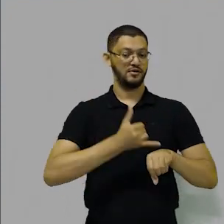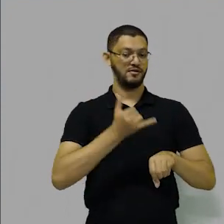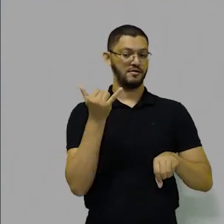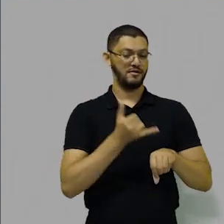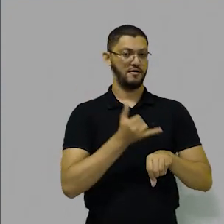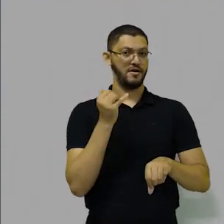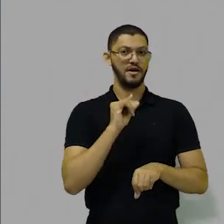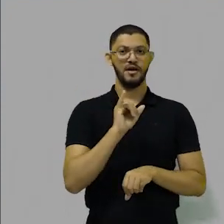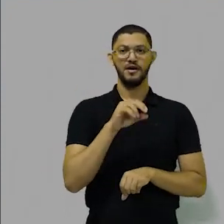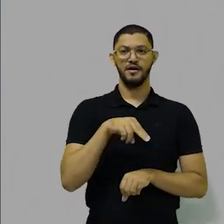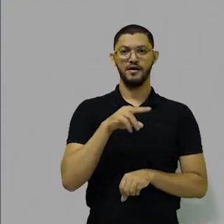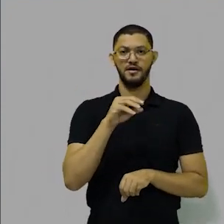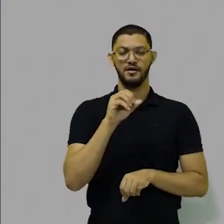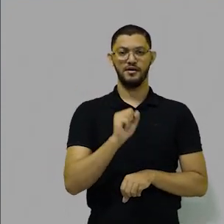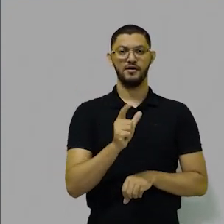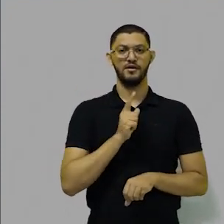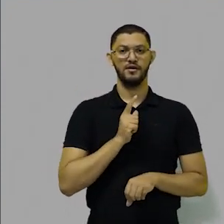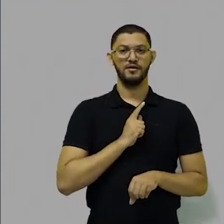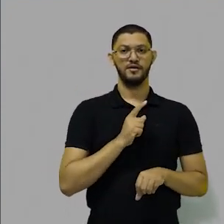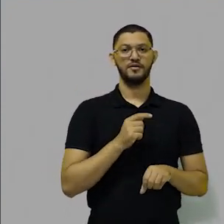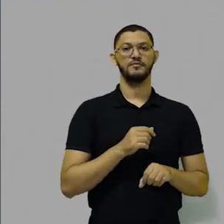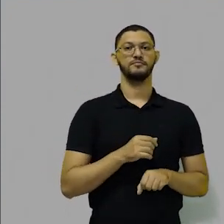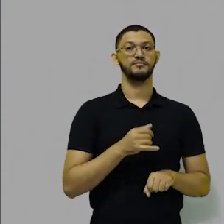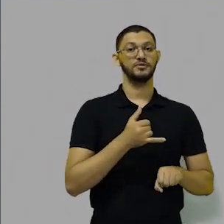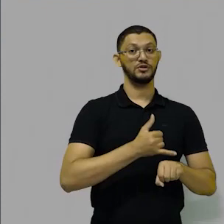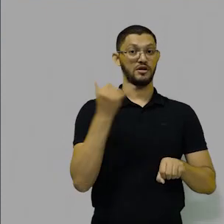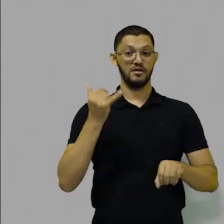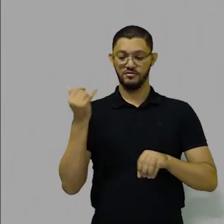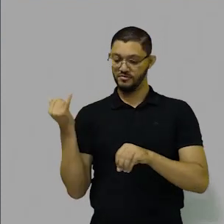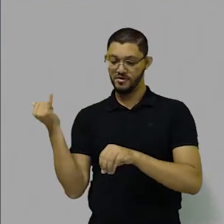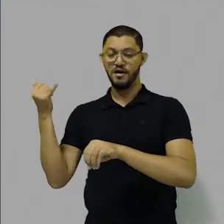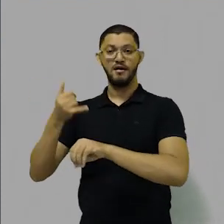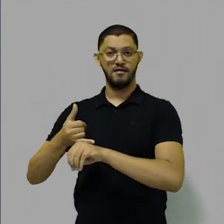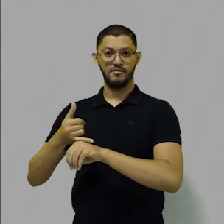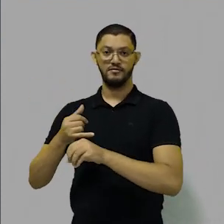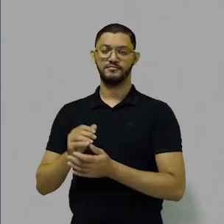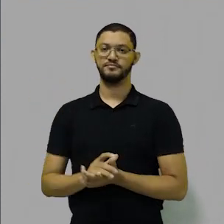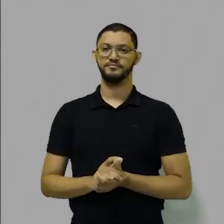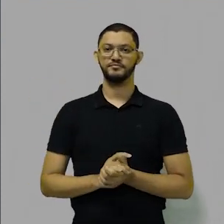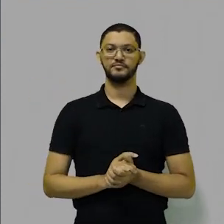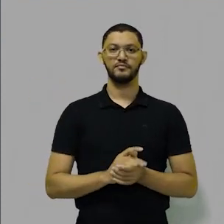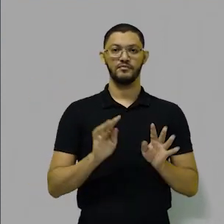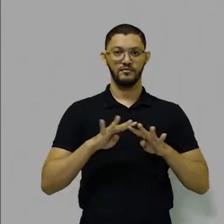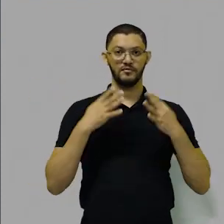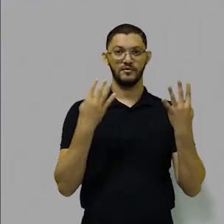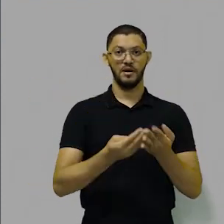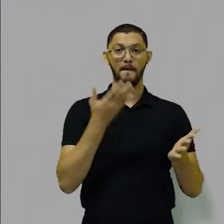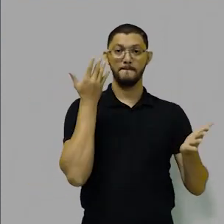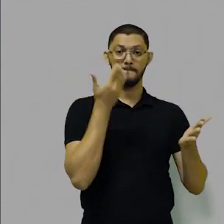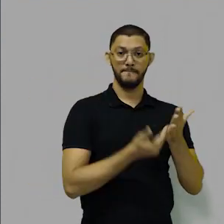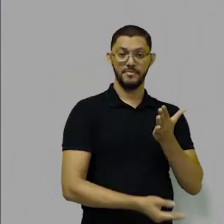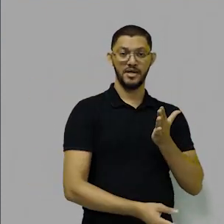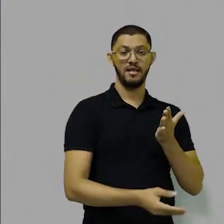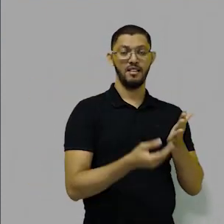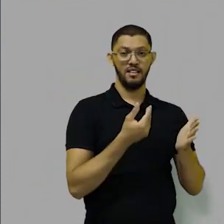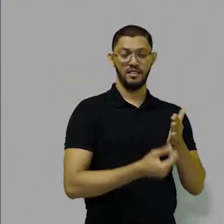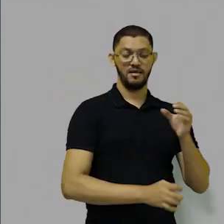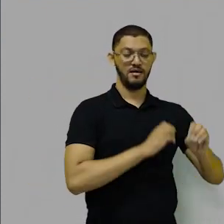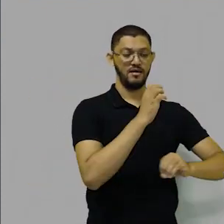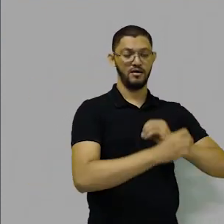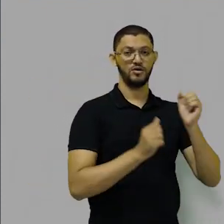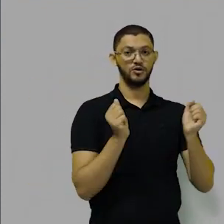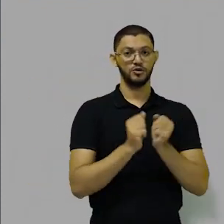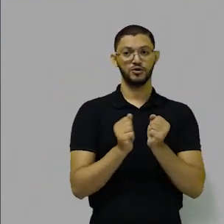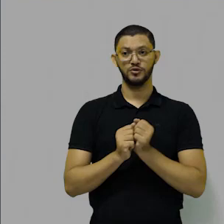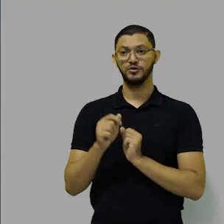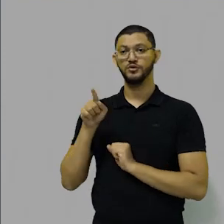Então, quando eu tenho cátions e ânions. Elementos que querem perder elétrons, junto